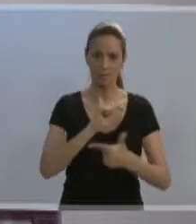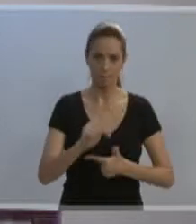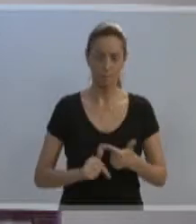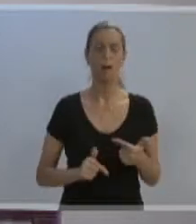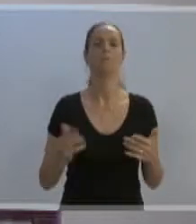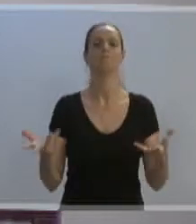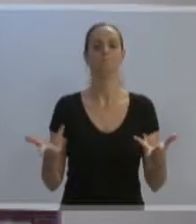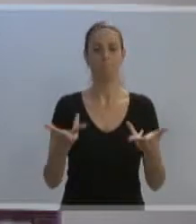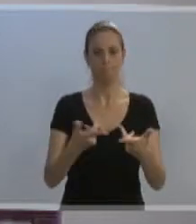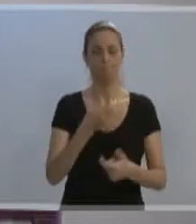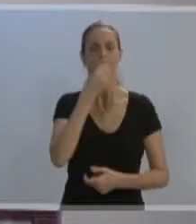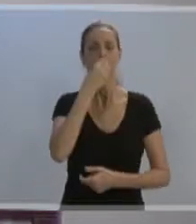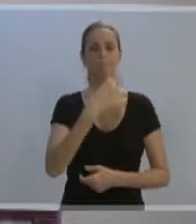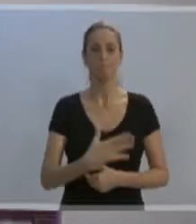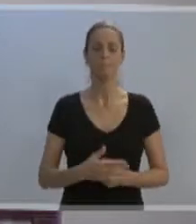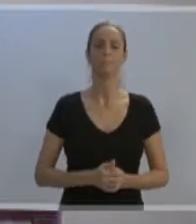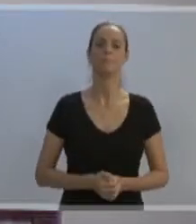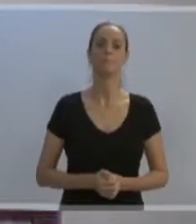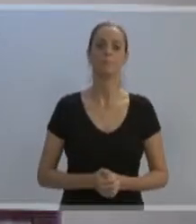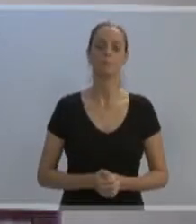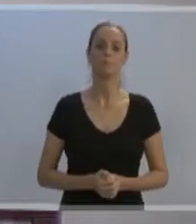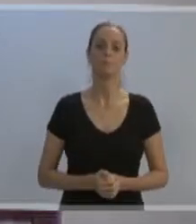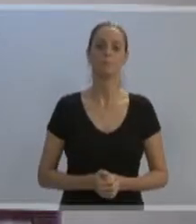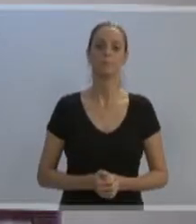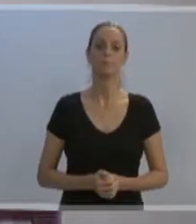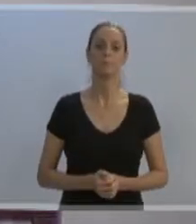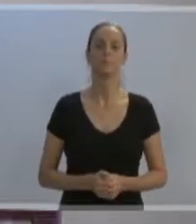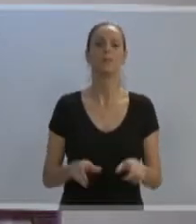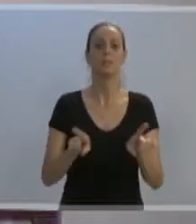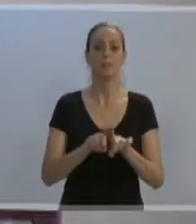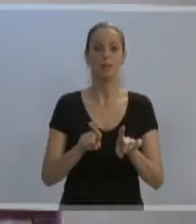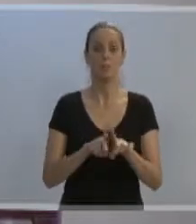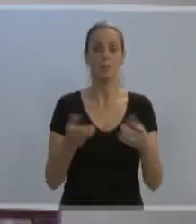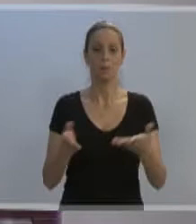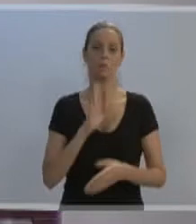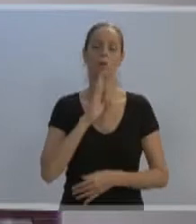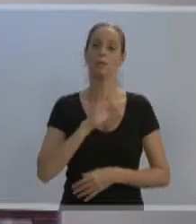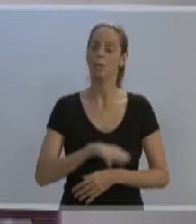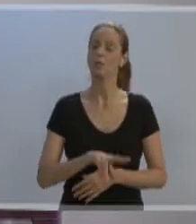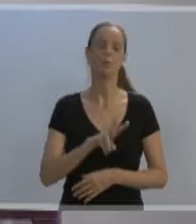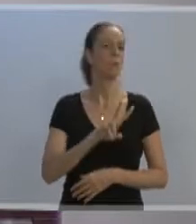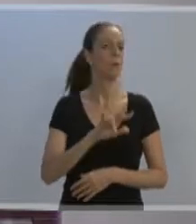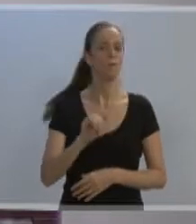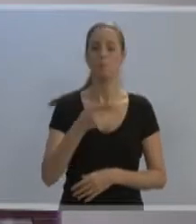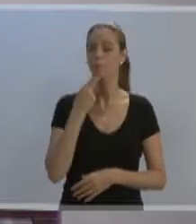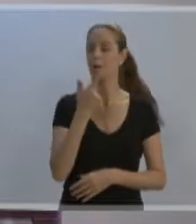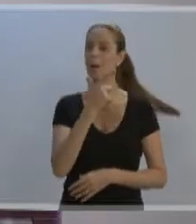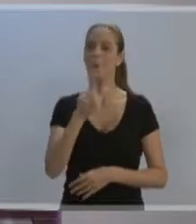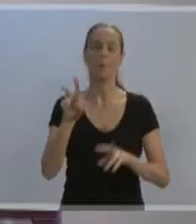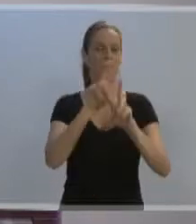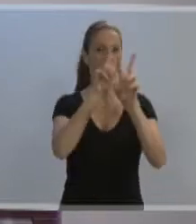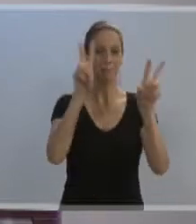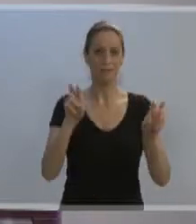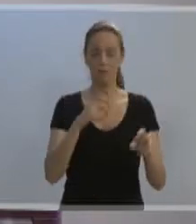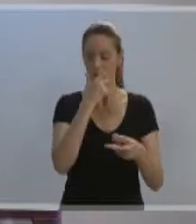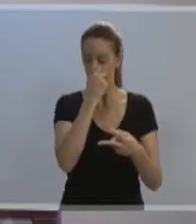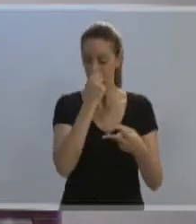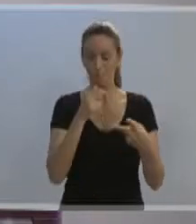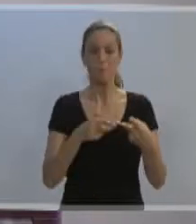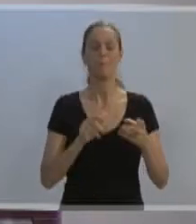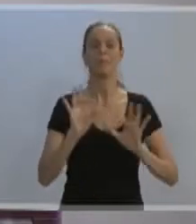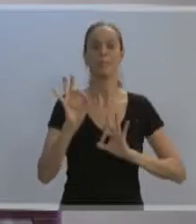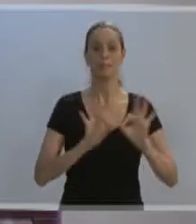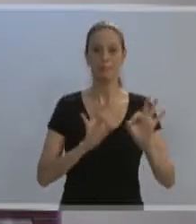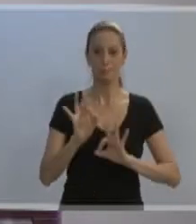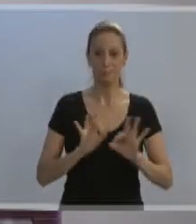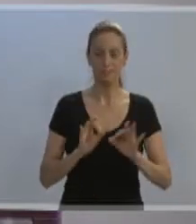muita presteza quero aqui também rapidamente só dizer que na tarde de hoje não vou abordar o tema que diz respeito à regulação tava aqui